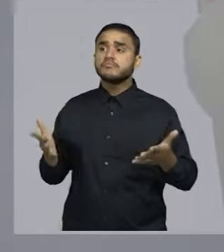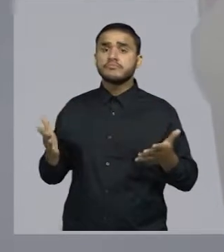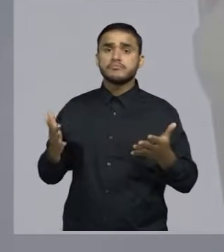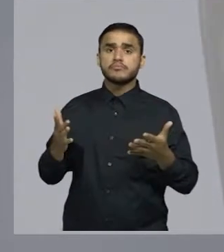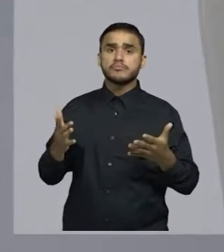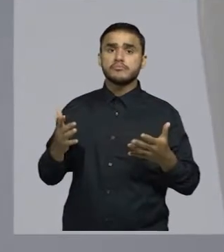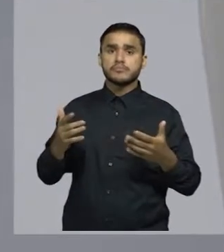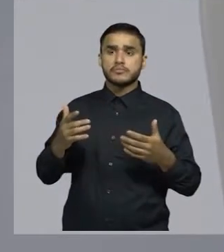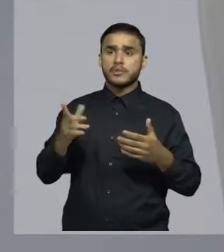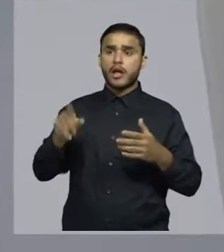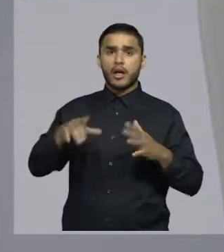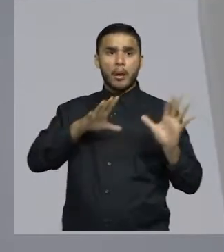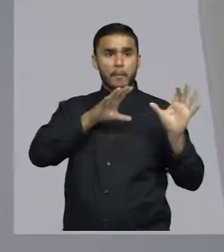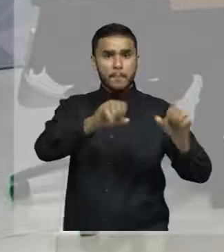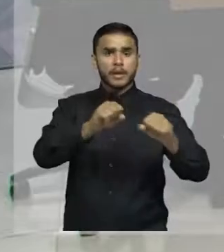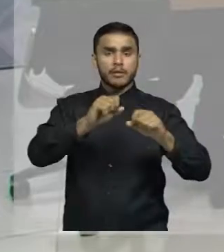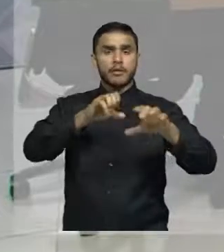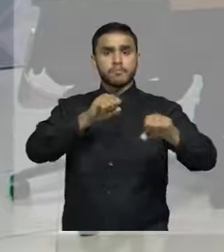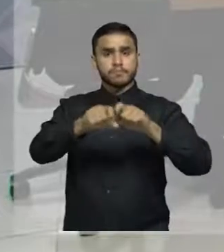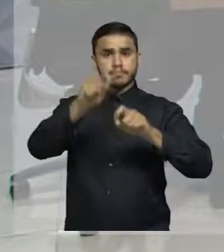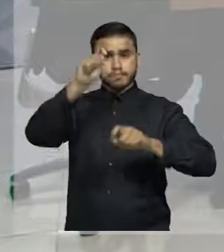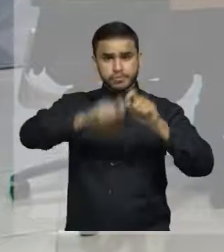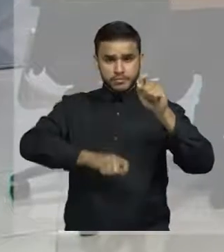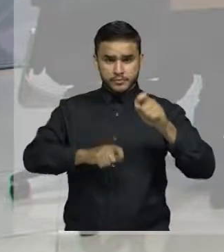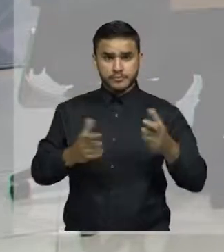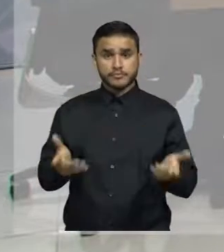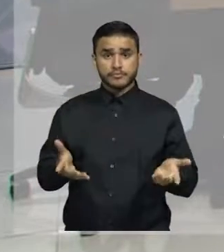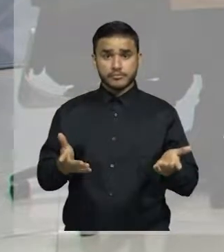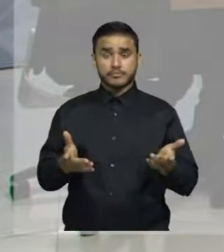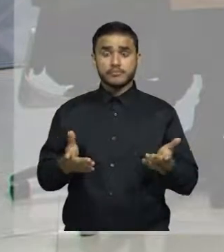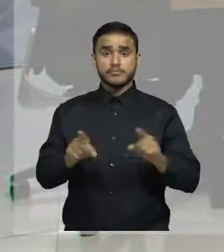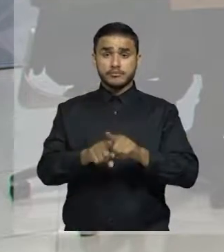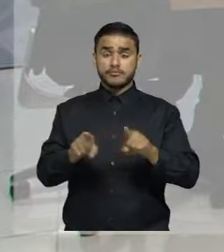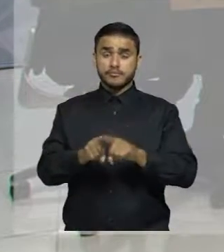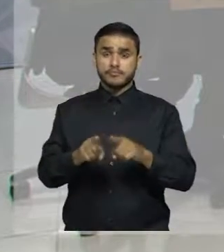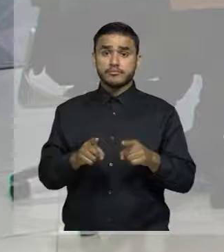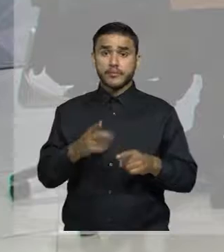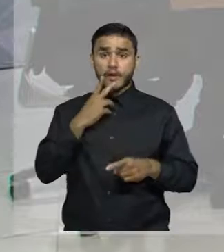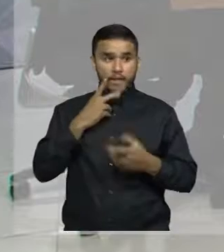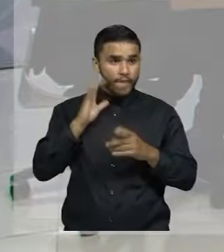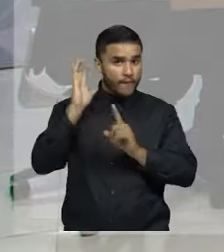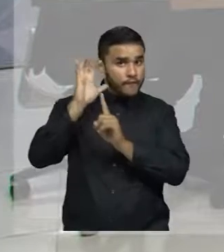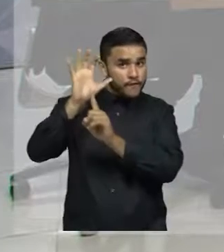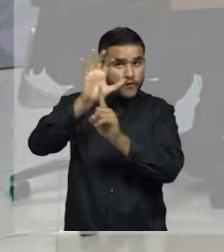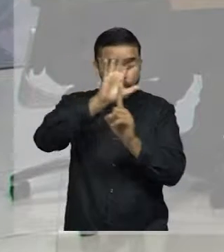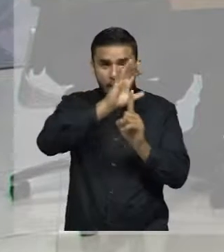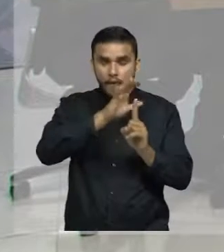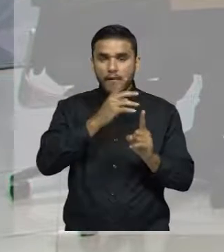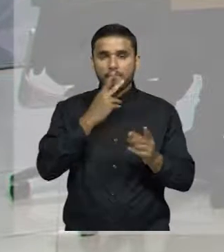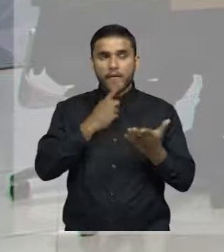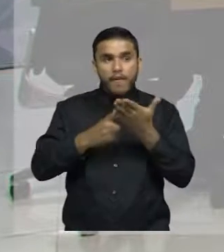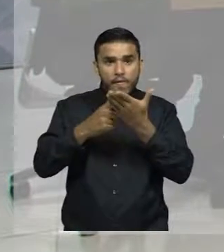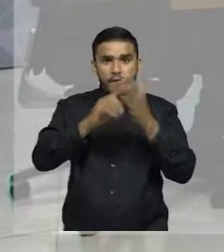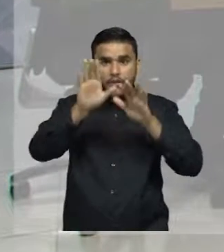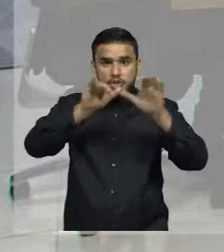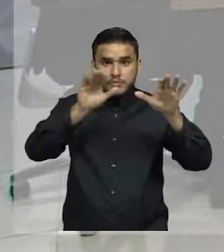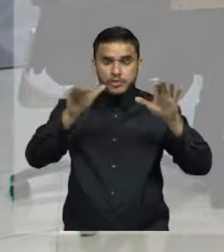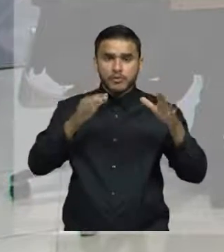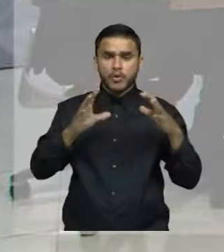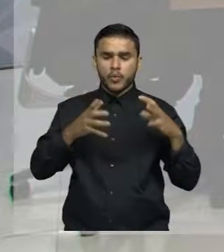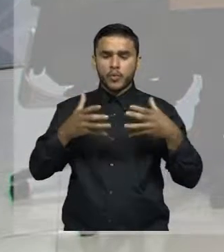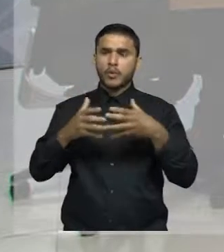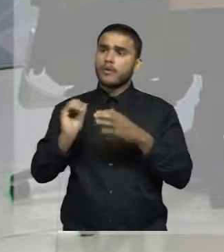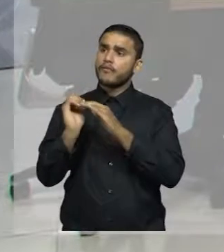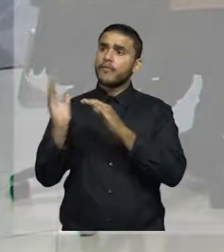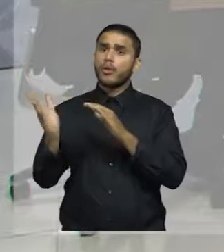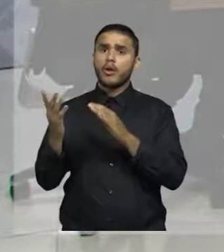a estupro, e funciona inclusive como espaço de recrutamento. Quer dizer, então não dá para você imaginar, olha, eu vou atuar